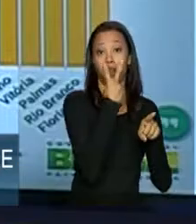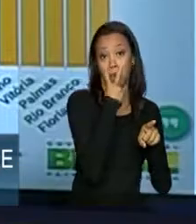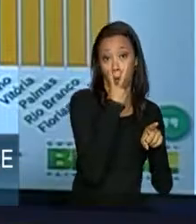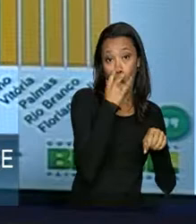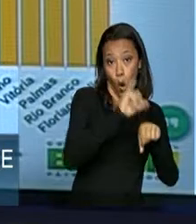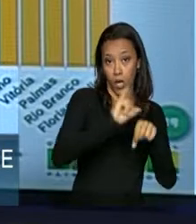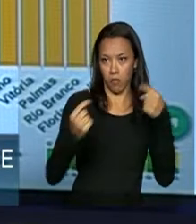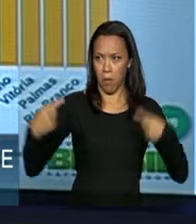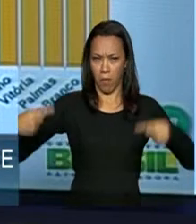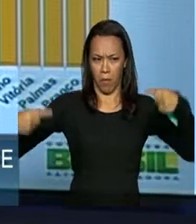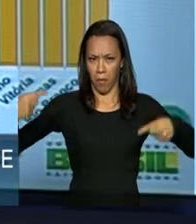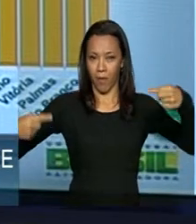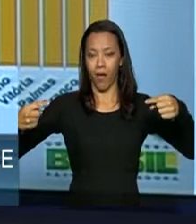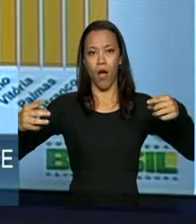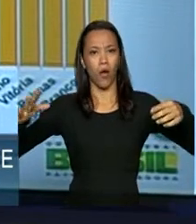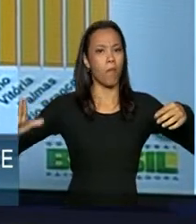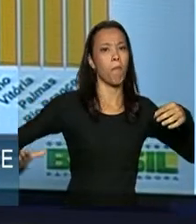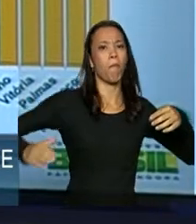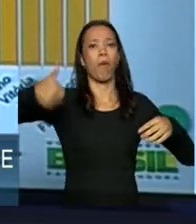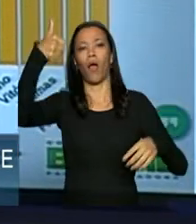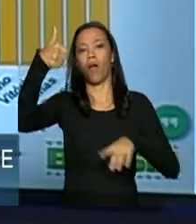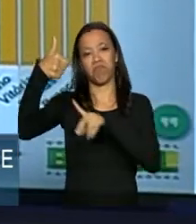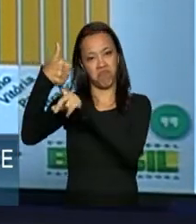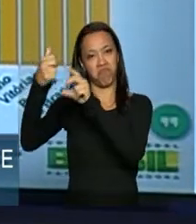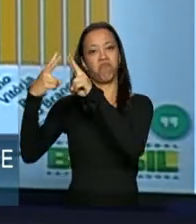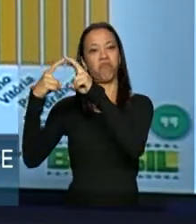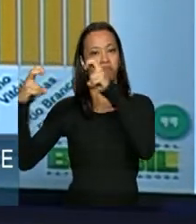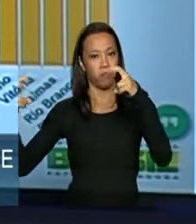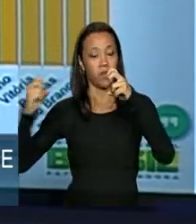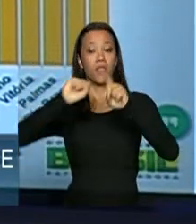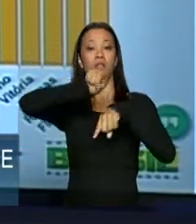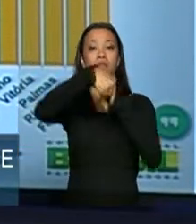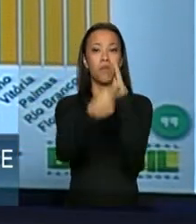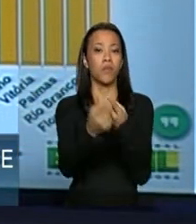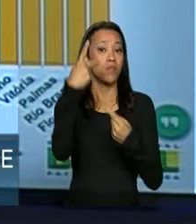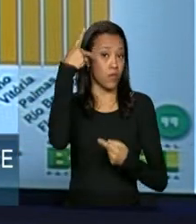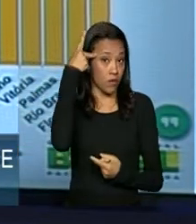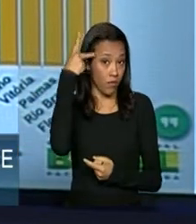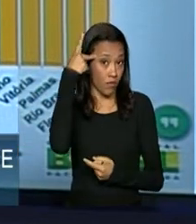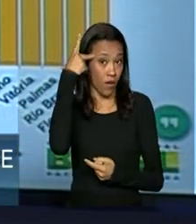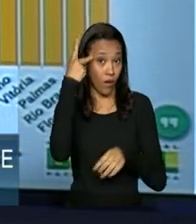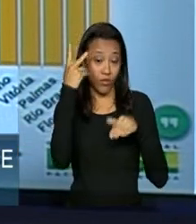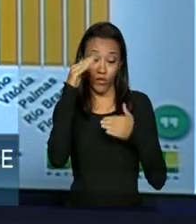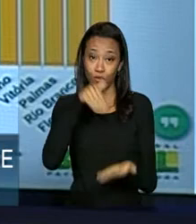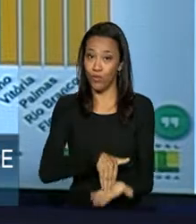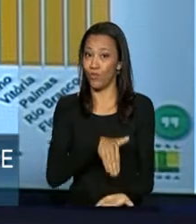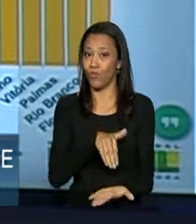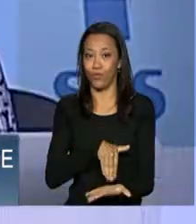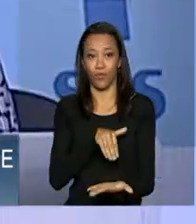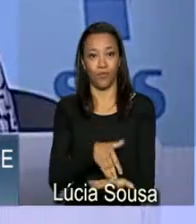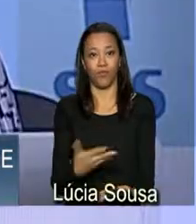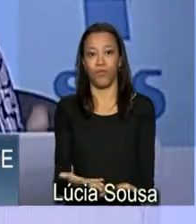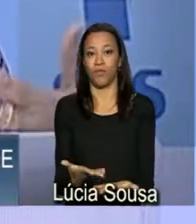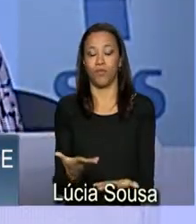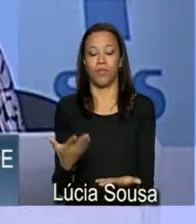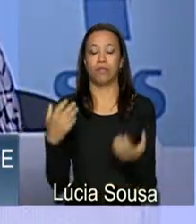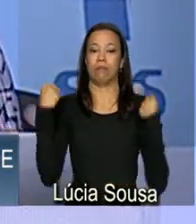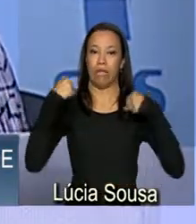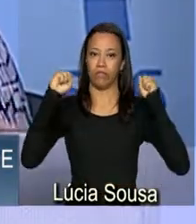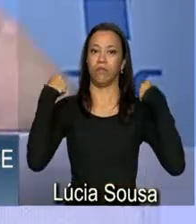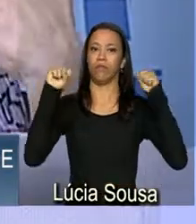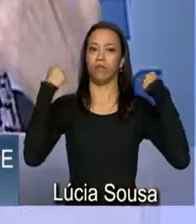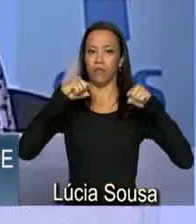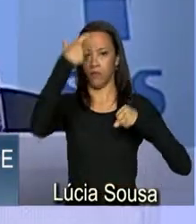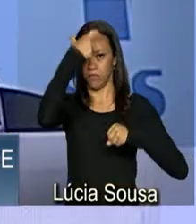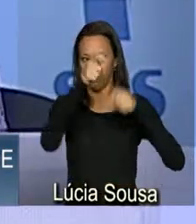liderança, 47%, e São Paulo, em todas as edições, sempre esteve em último lugar, que a gente pode atribuir